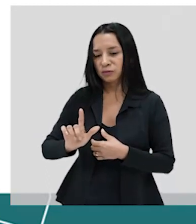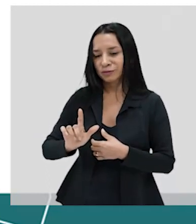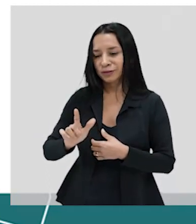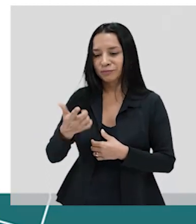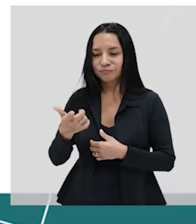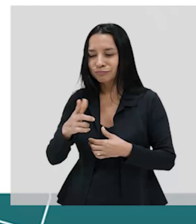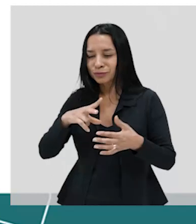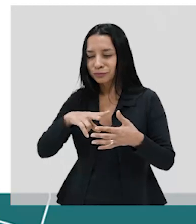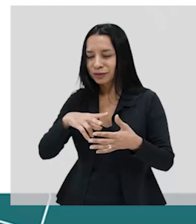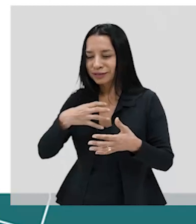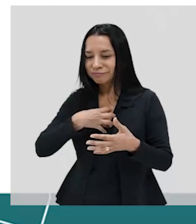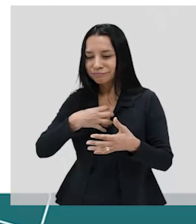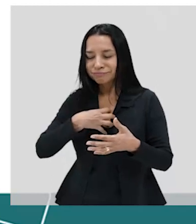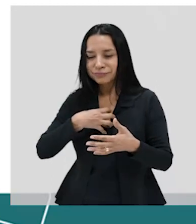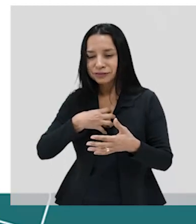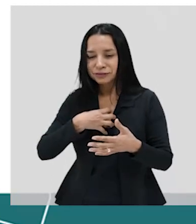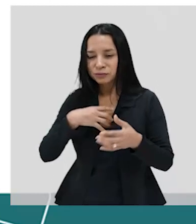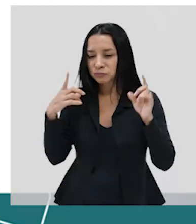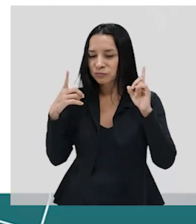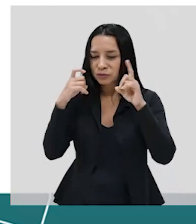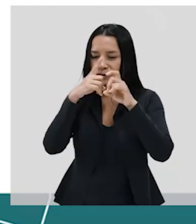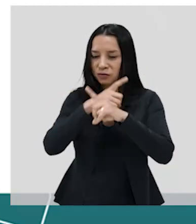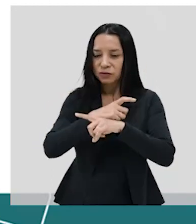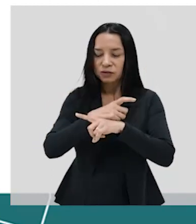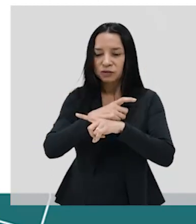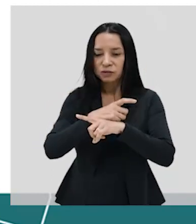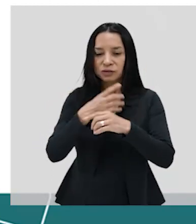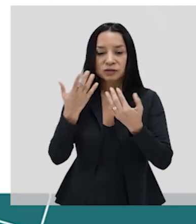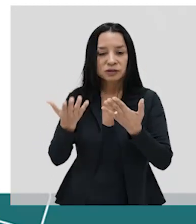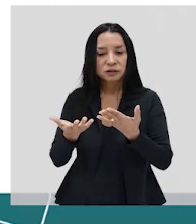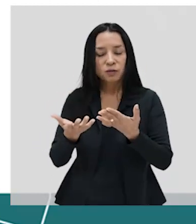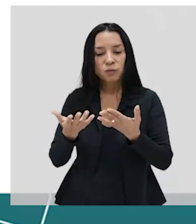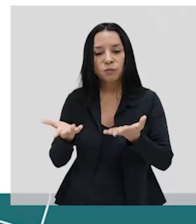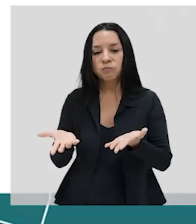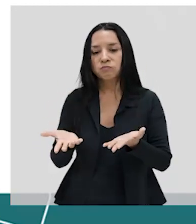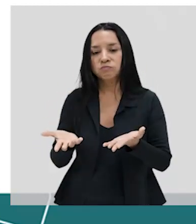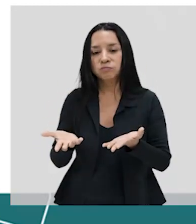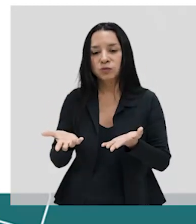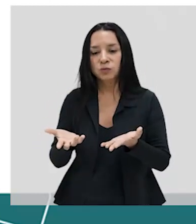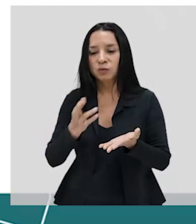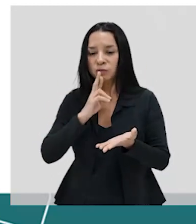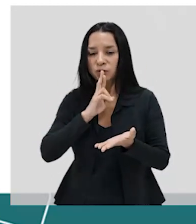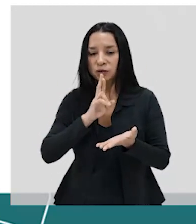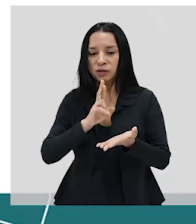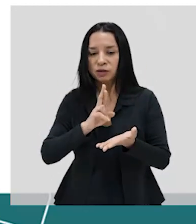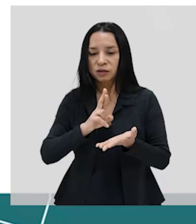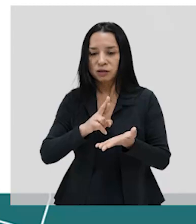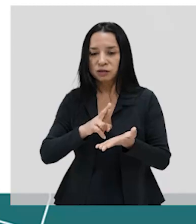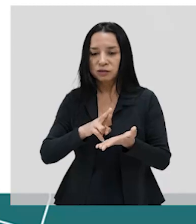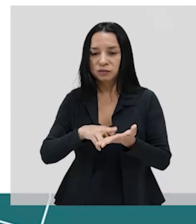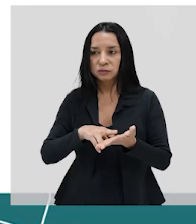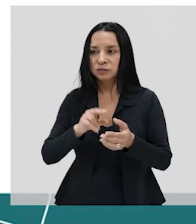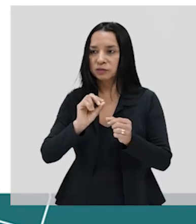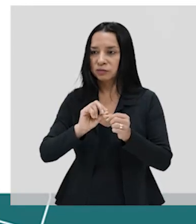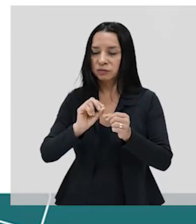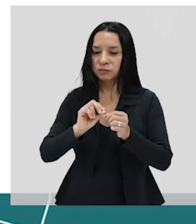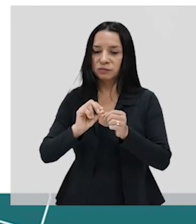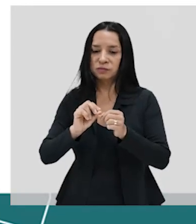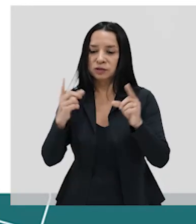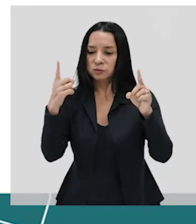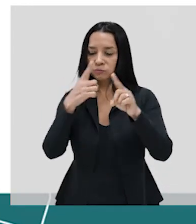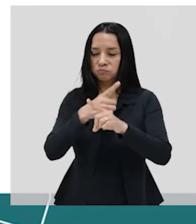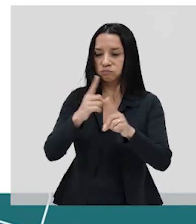sentido fica bem difícil. Não é isso? Então, meus amores, quando nós vamos fazer aqui os prós